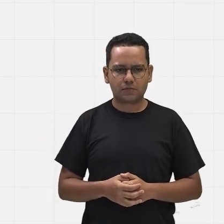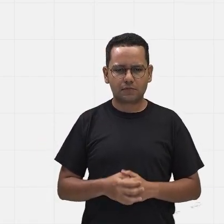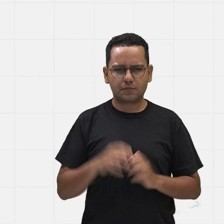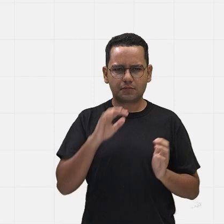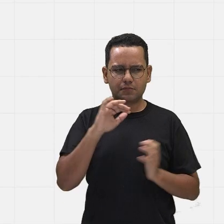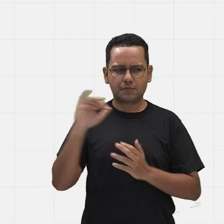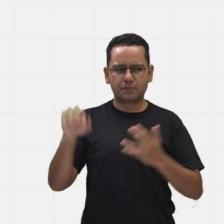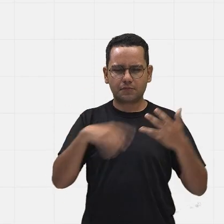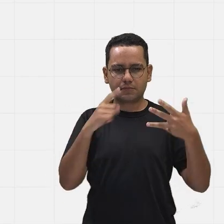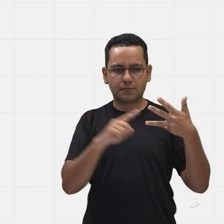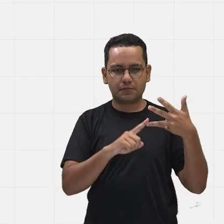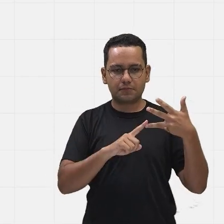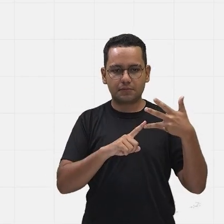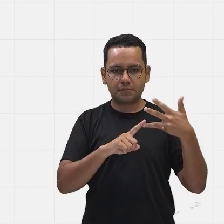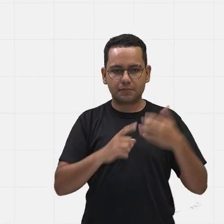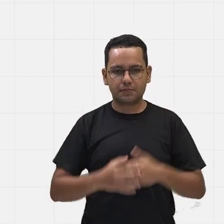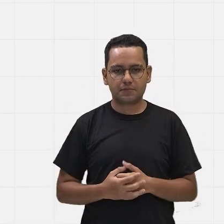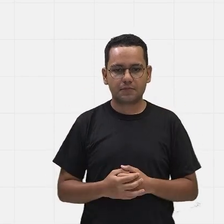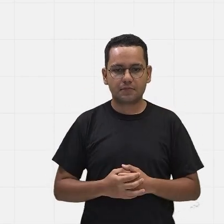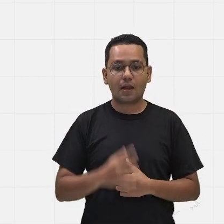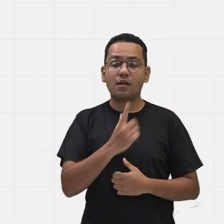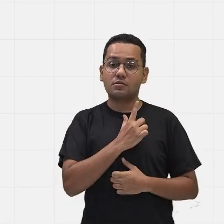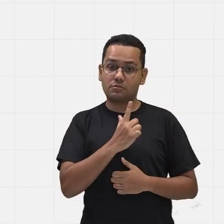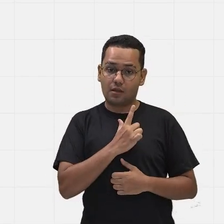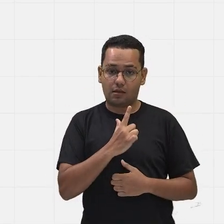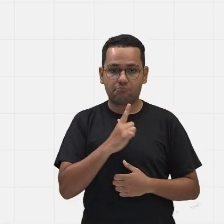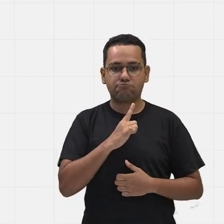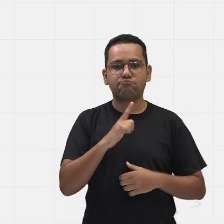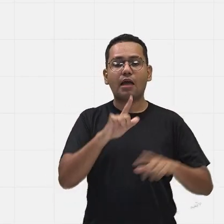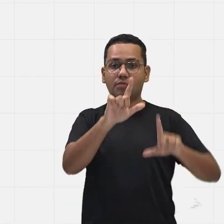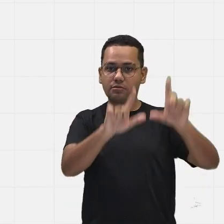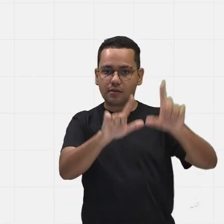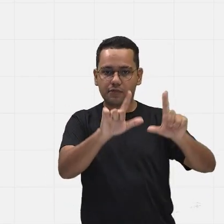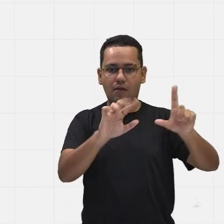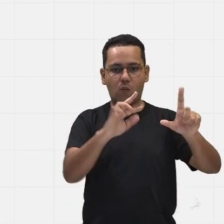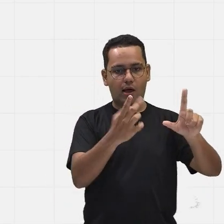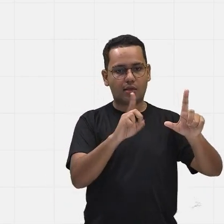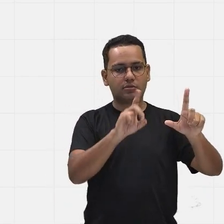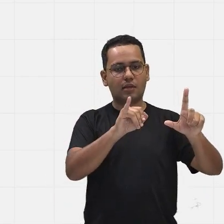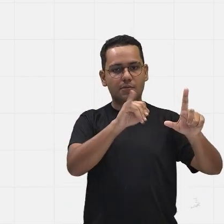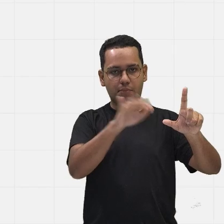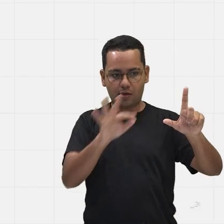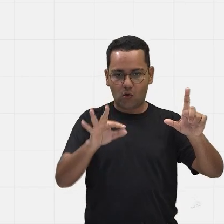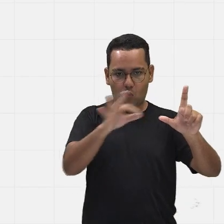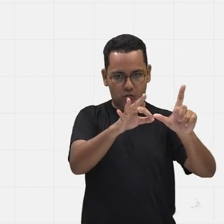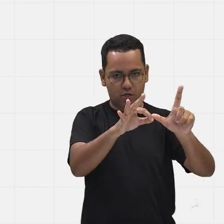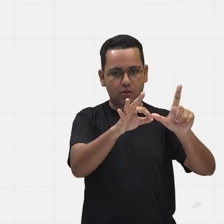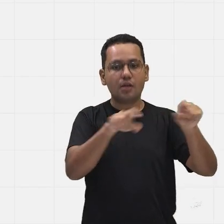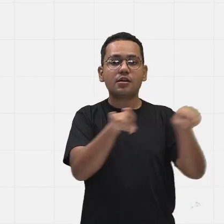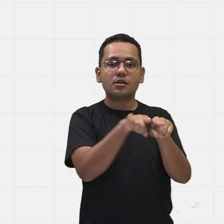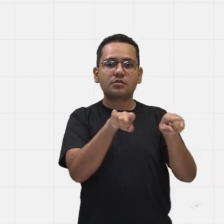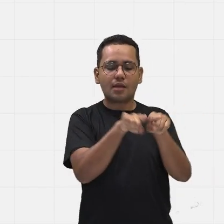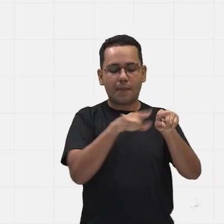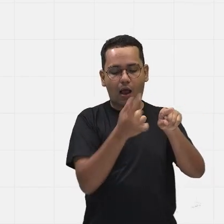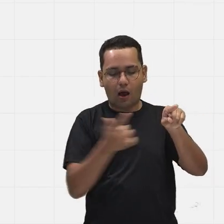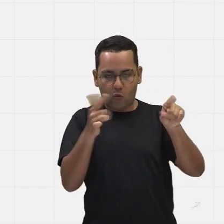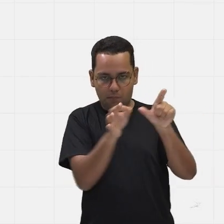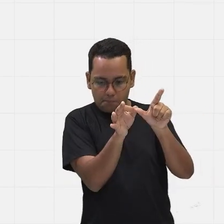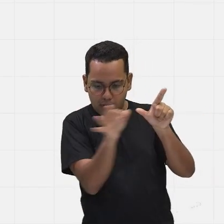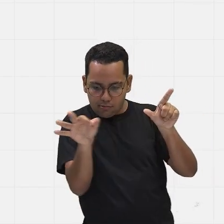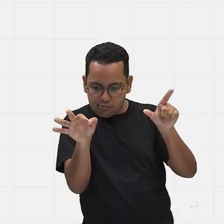Conectar o cabo HDMI na televisão e a outra ponta na entrada HDMI do IPTV Box.